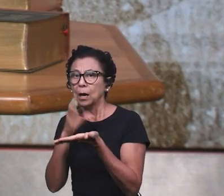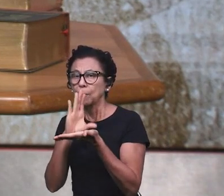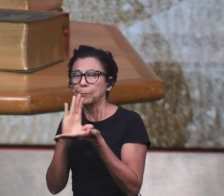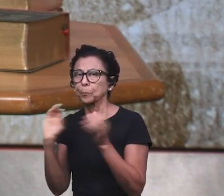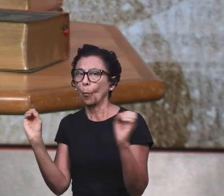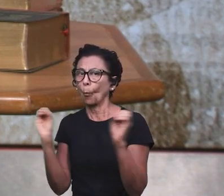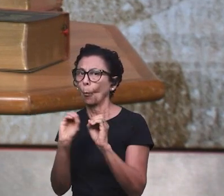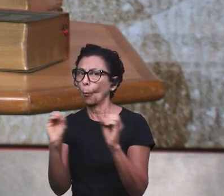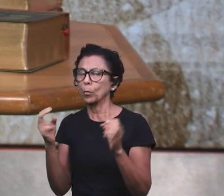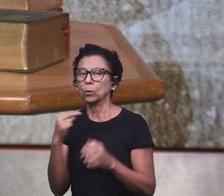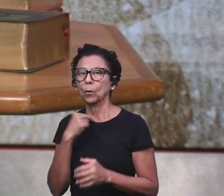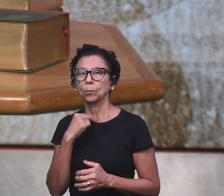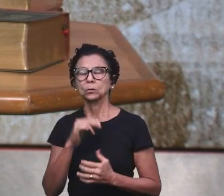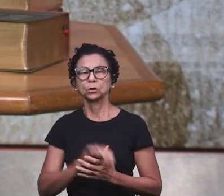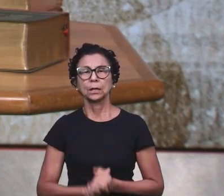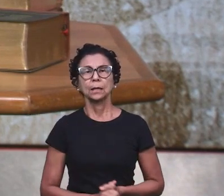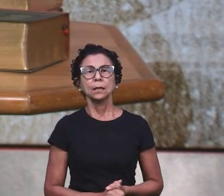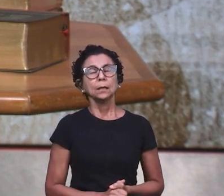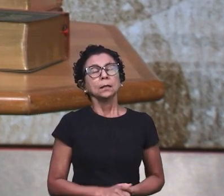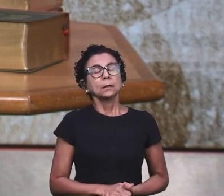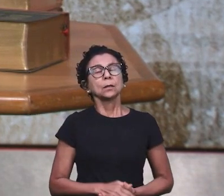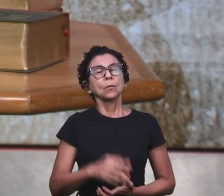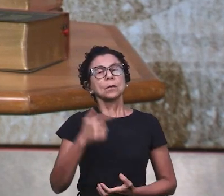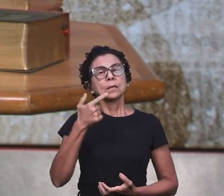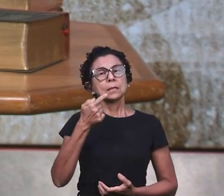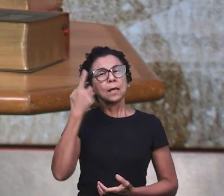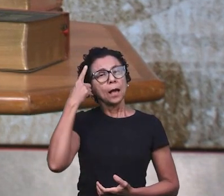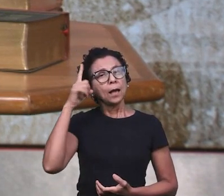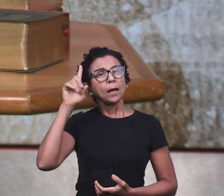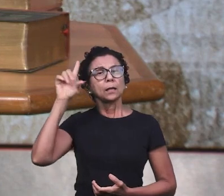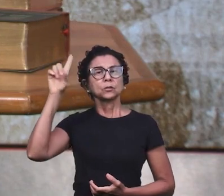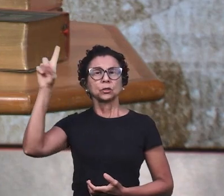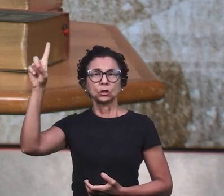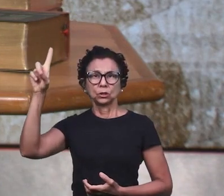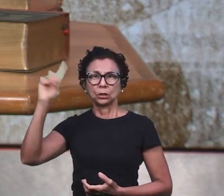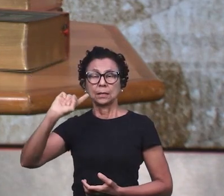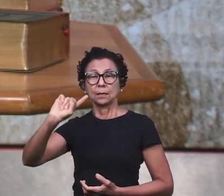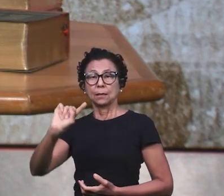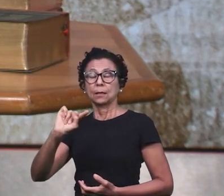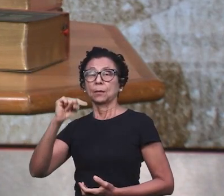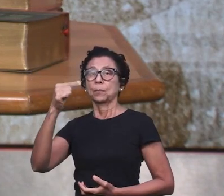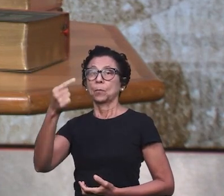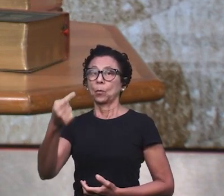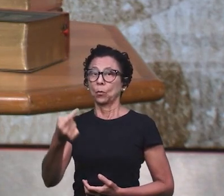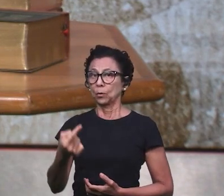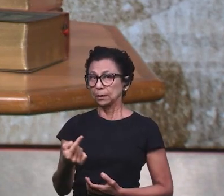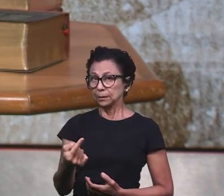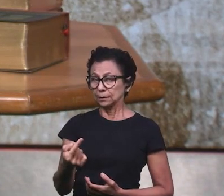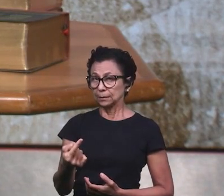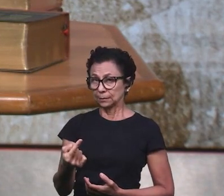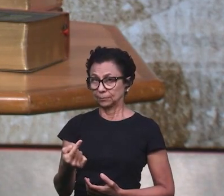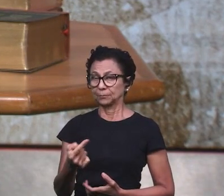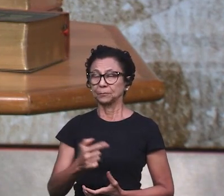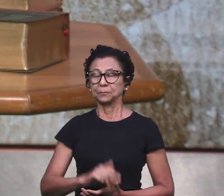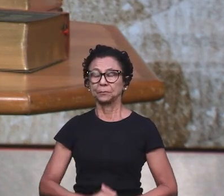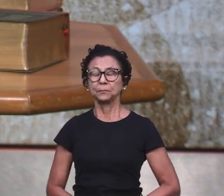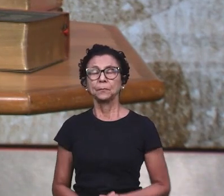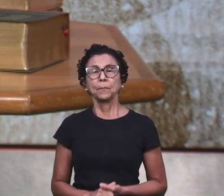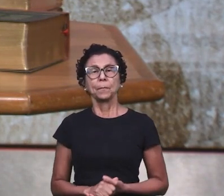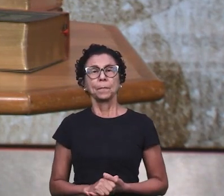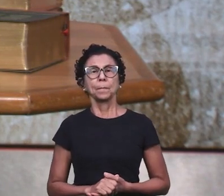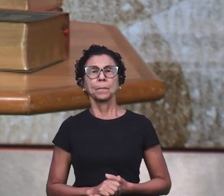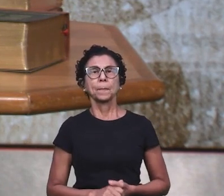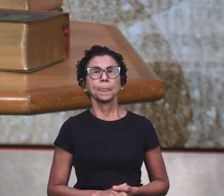7 dias depois que o Senhor ferira o rio. Então, o Senhor ordenou que Moisés fosse